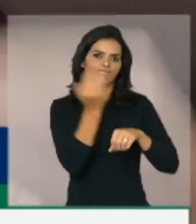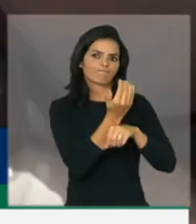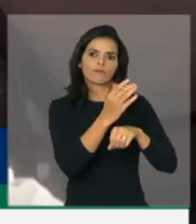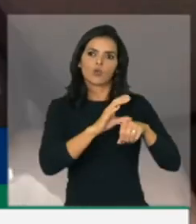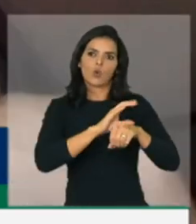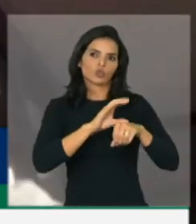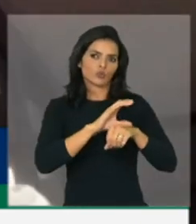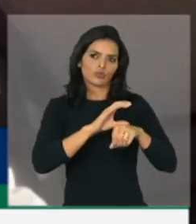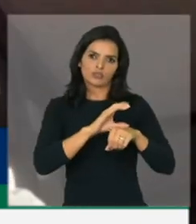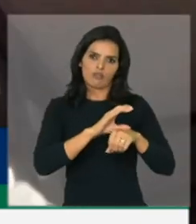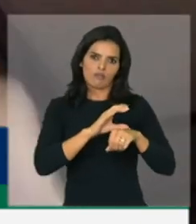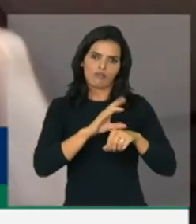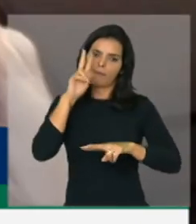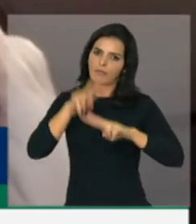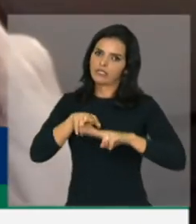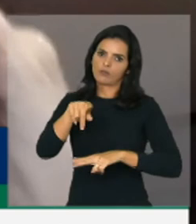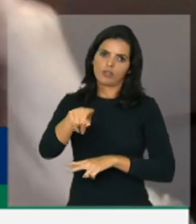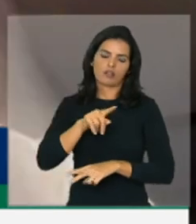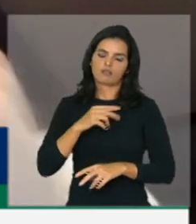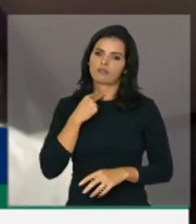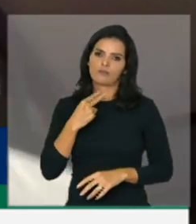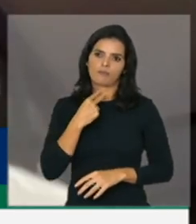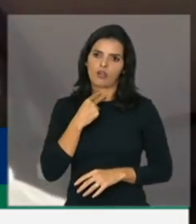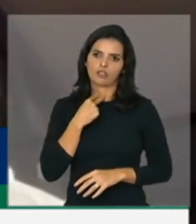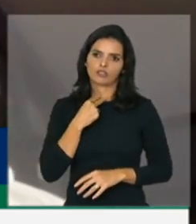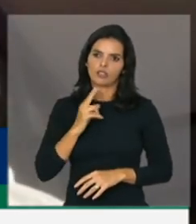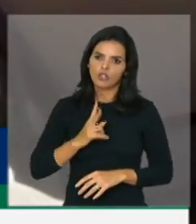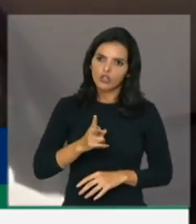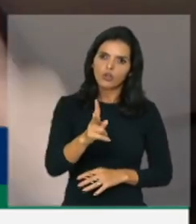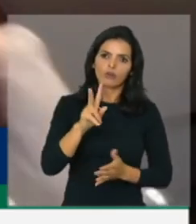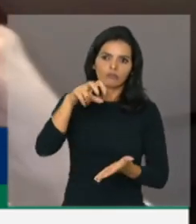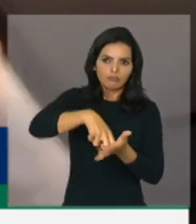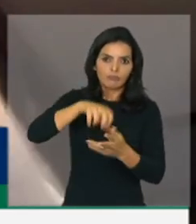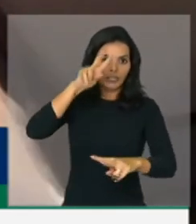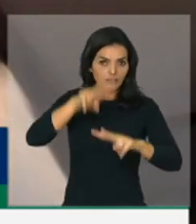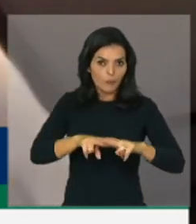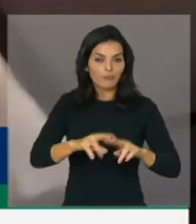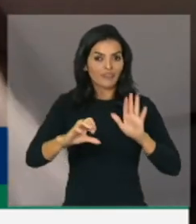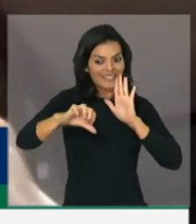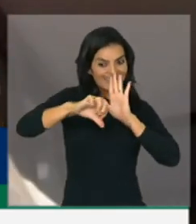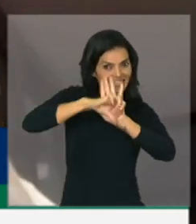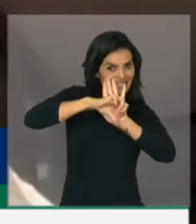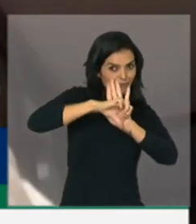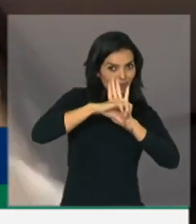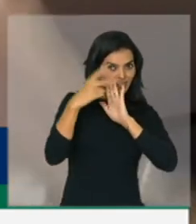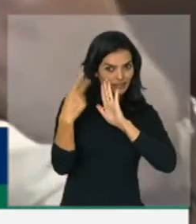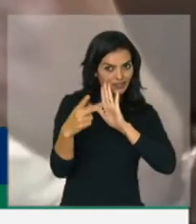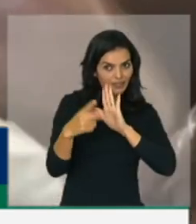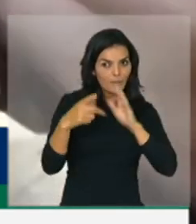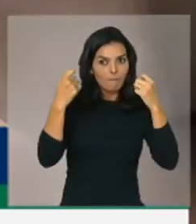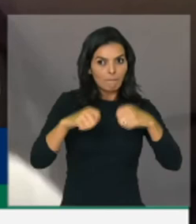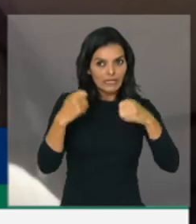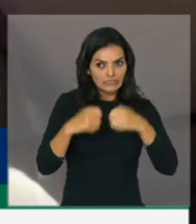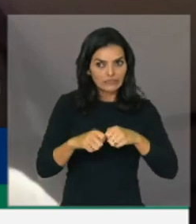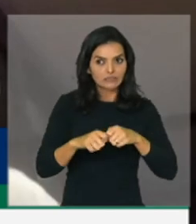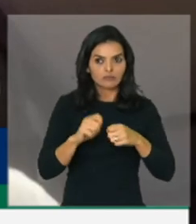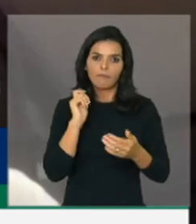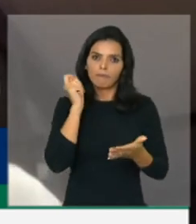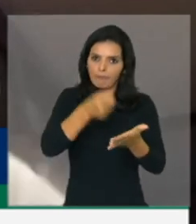pela Constituição Federal para que seja ordenada a prisão. O crime cometido tem que ser